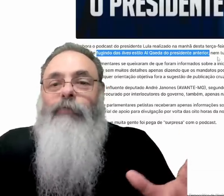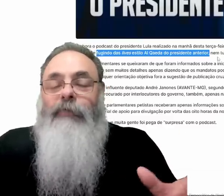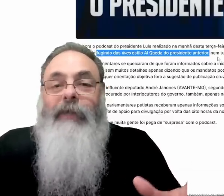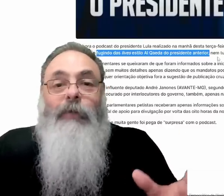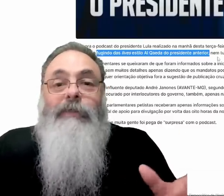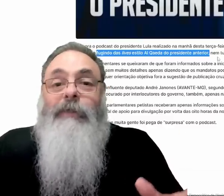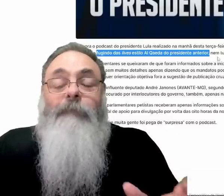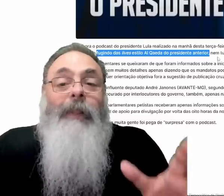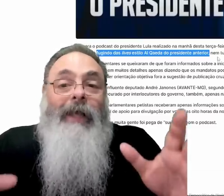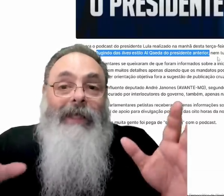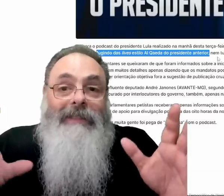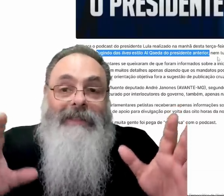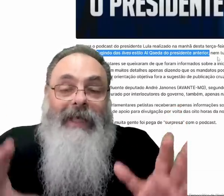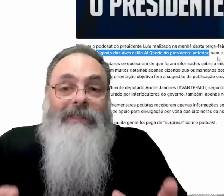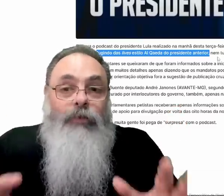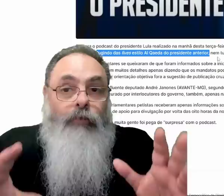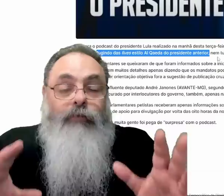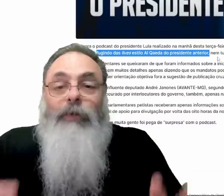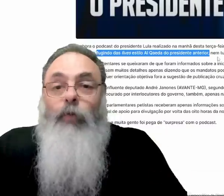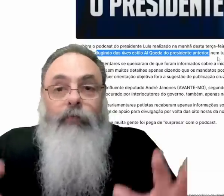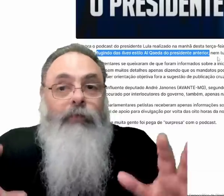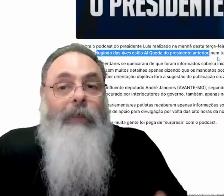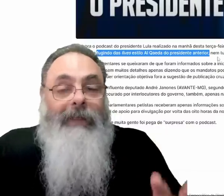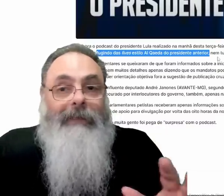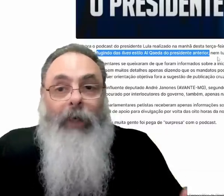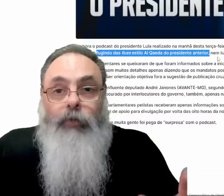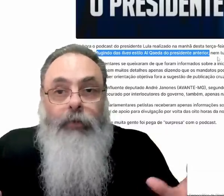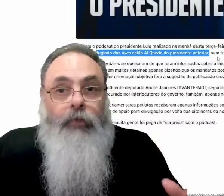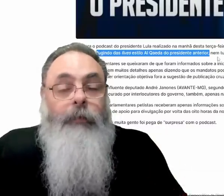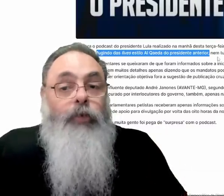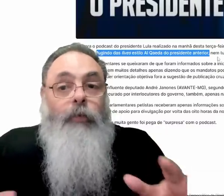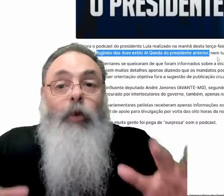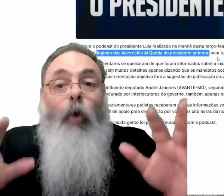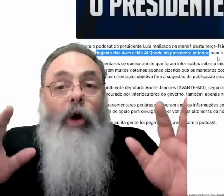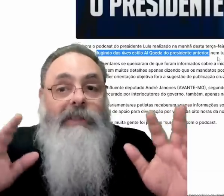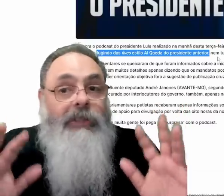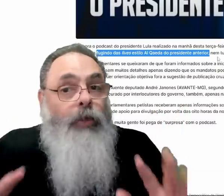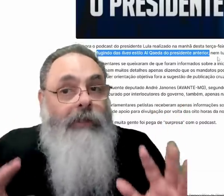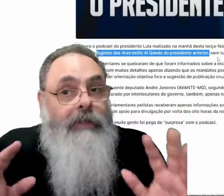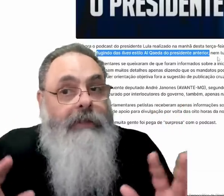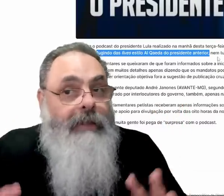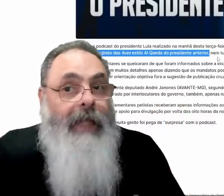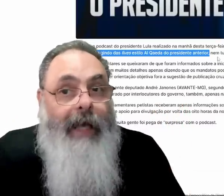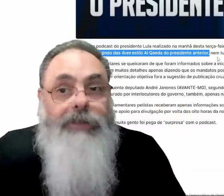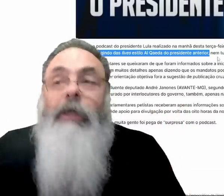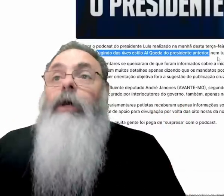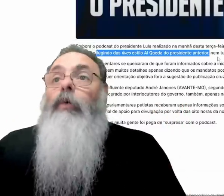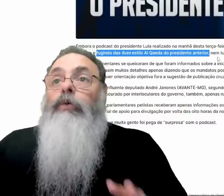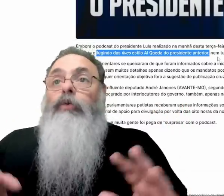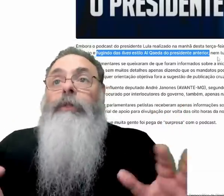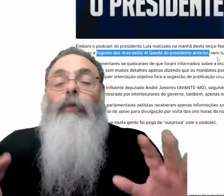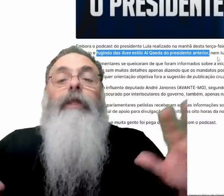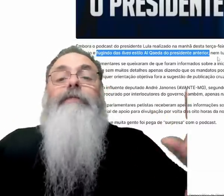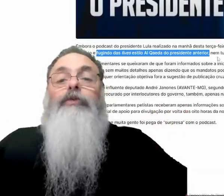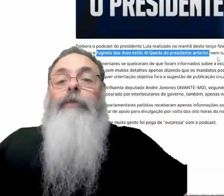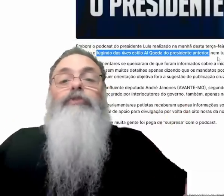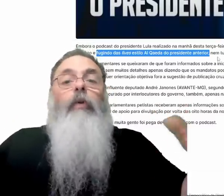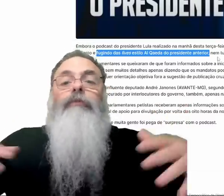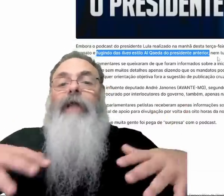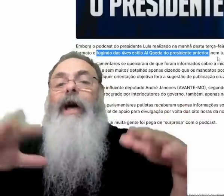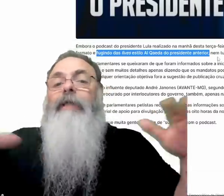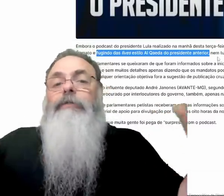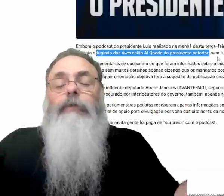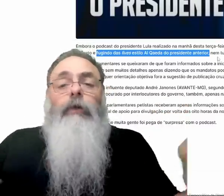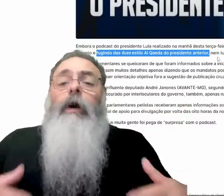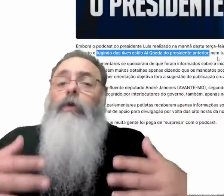do bolsonaro era mal feita coisa então eles esquecem de um fator fundamental no YouTube no YouTube gosta de autenticidade o YouTube não quer essas coisas